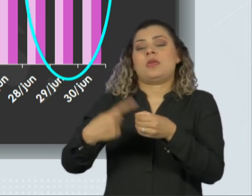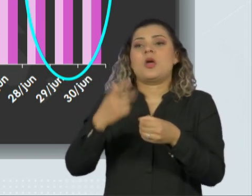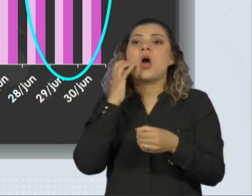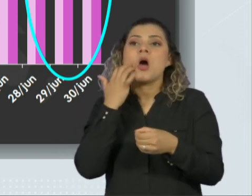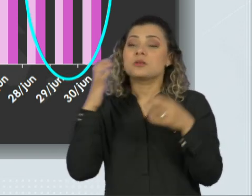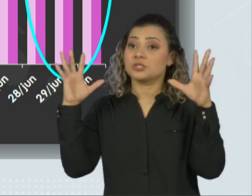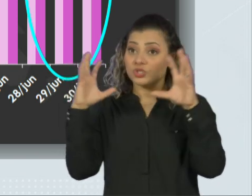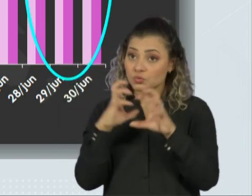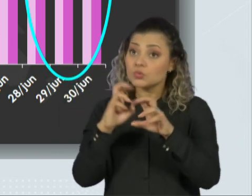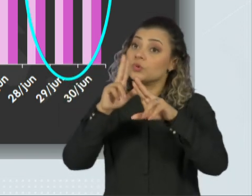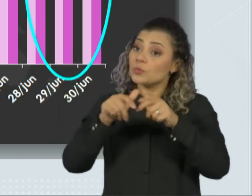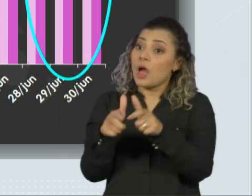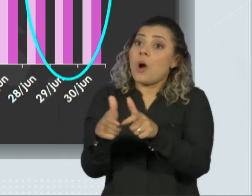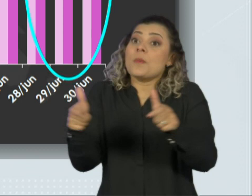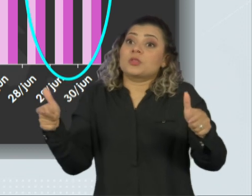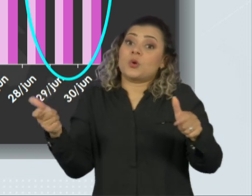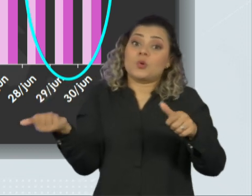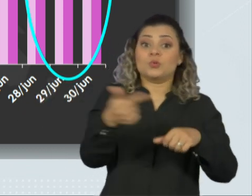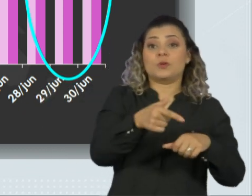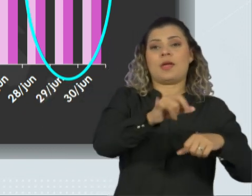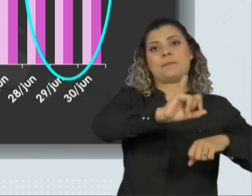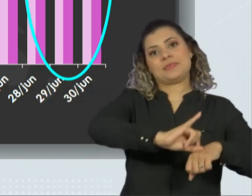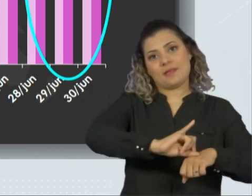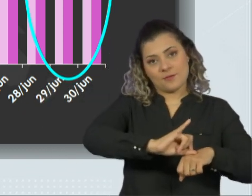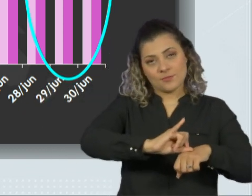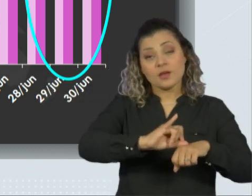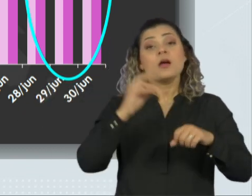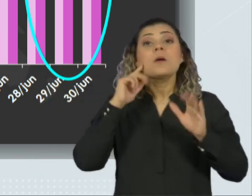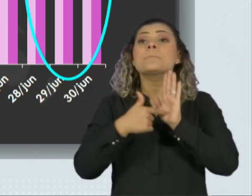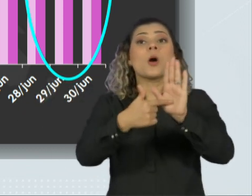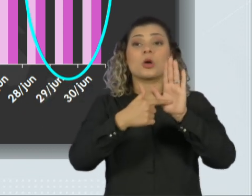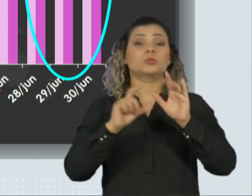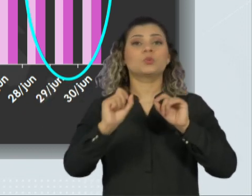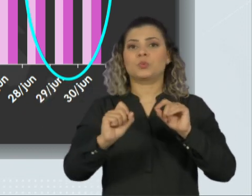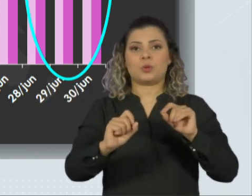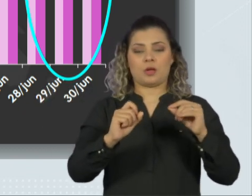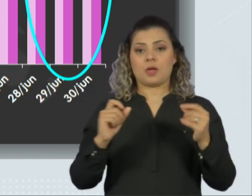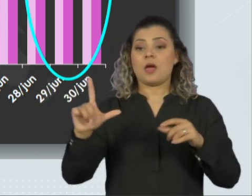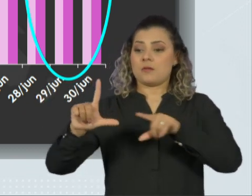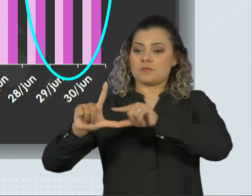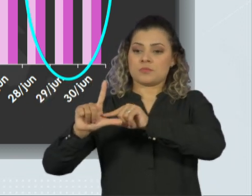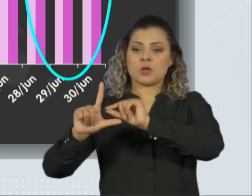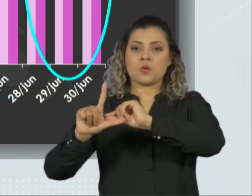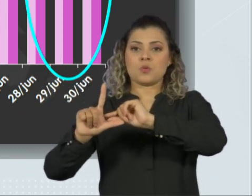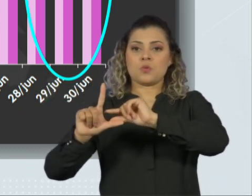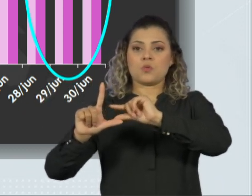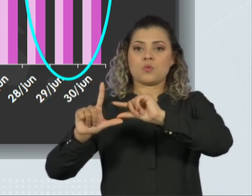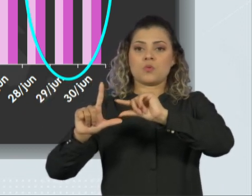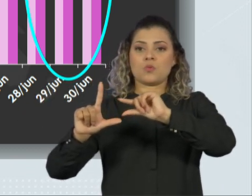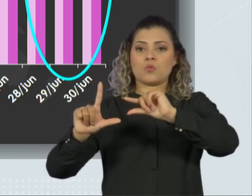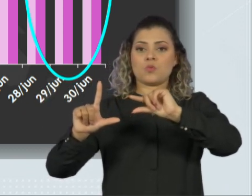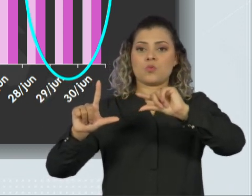já é bem maior, mostrando o crescimento, ou pelo menos uma estabilização no número de casos